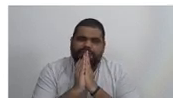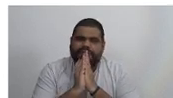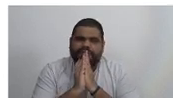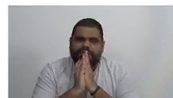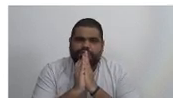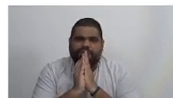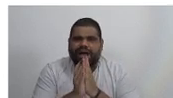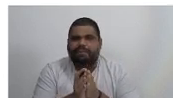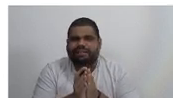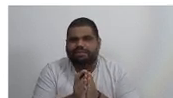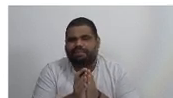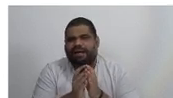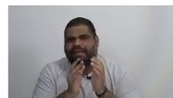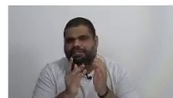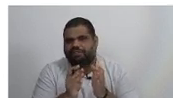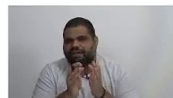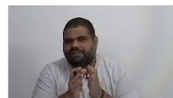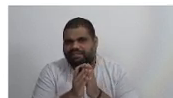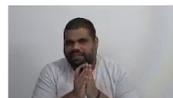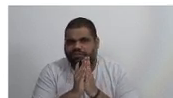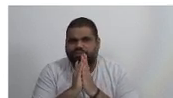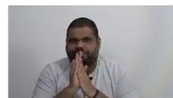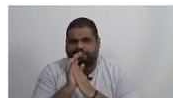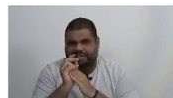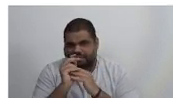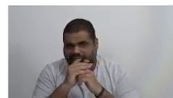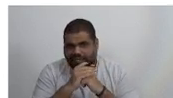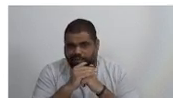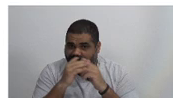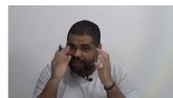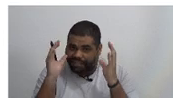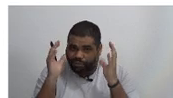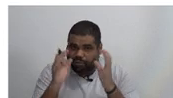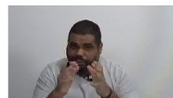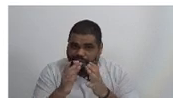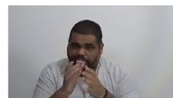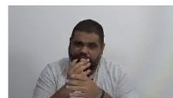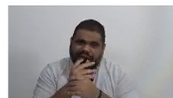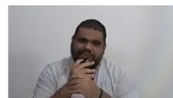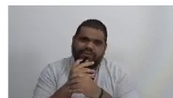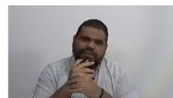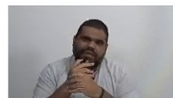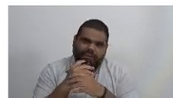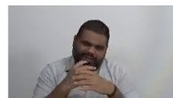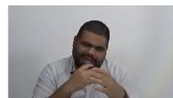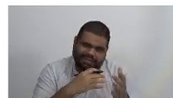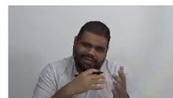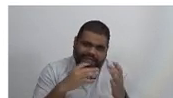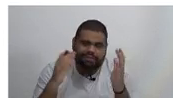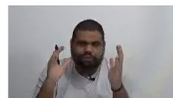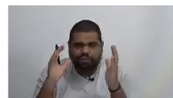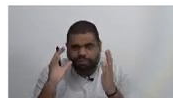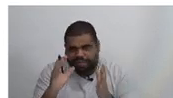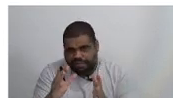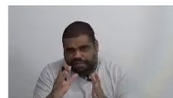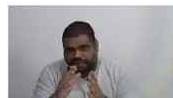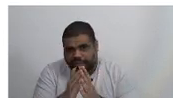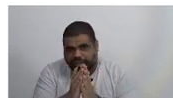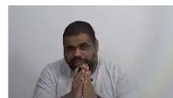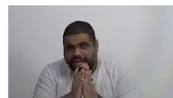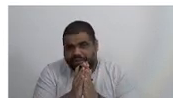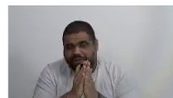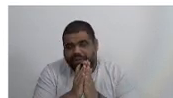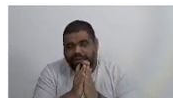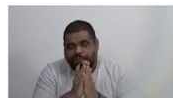porque só vai participar quem estiver inscrito nesse link. O evento é totalmente fechado, apesar de ser gratuito, mas é um